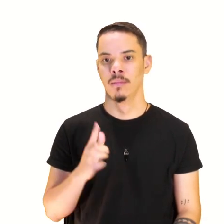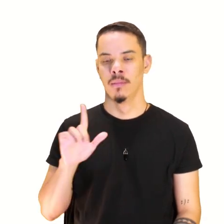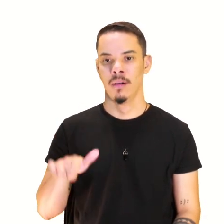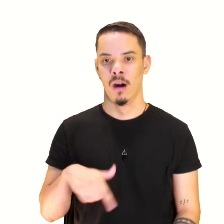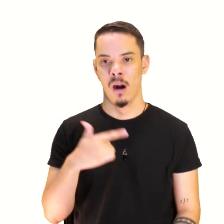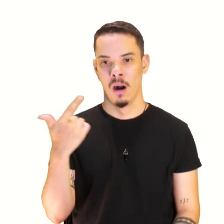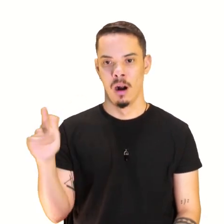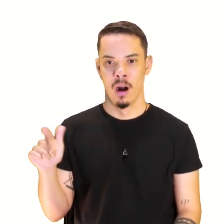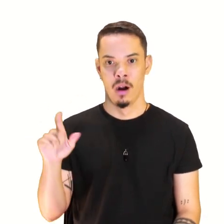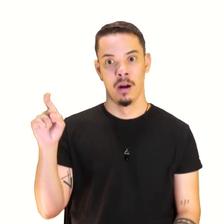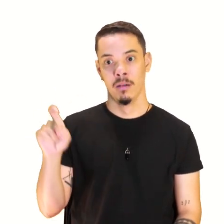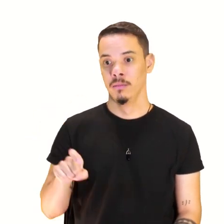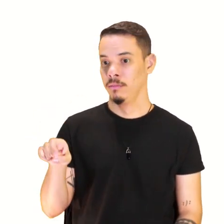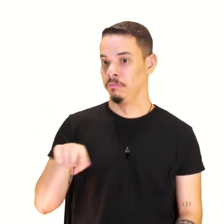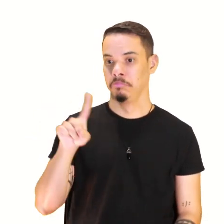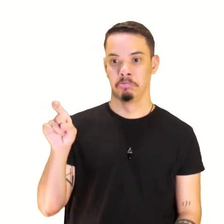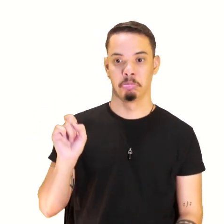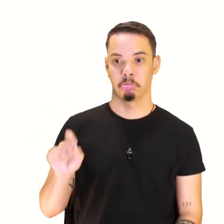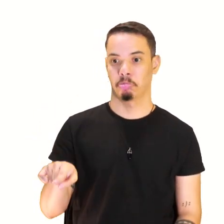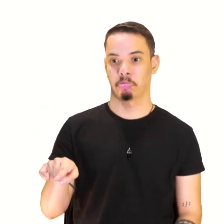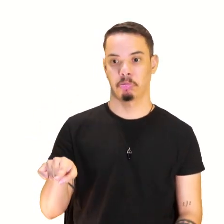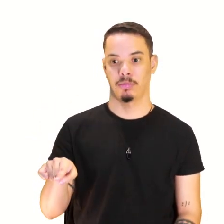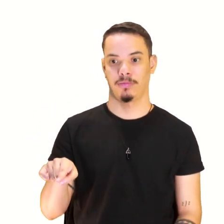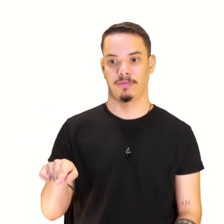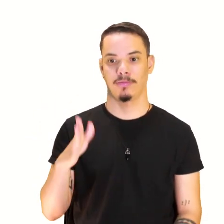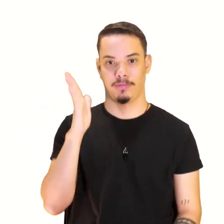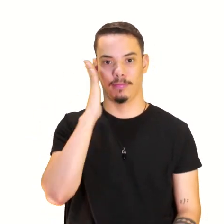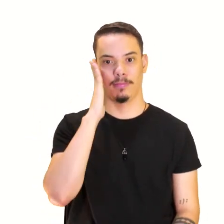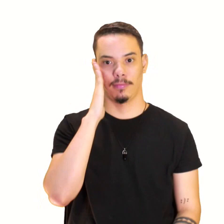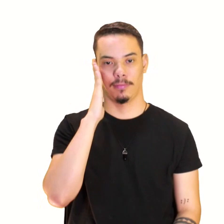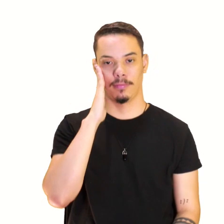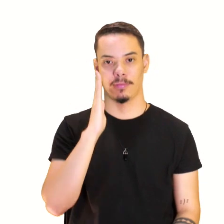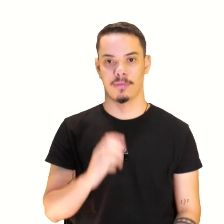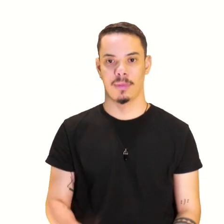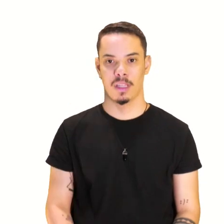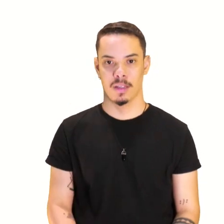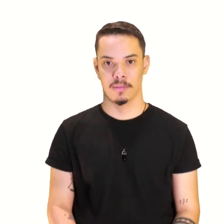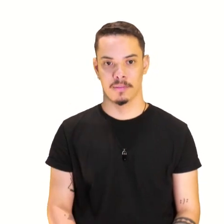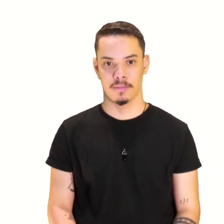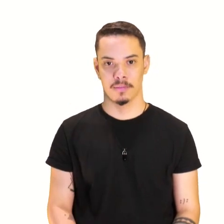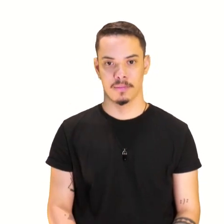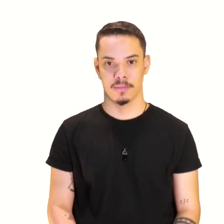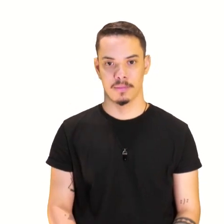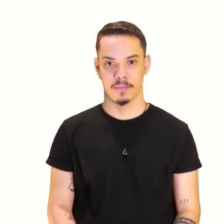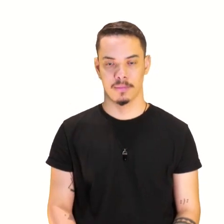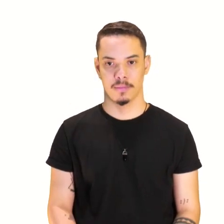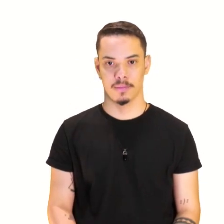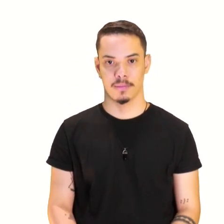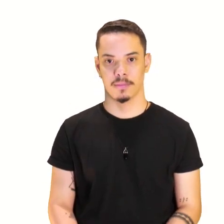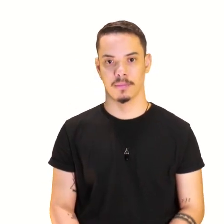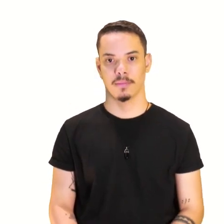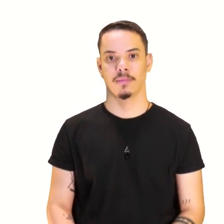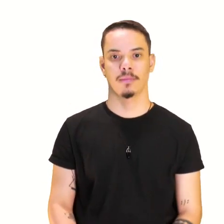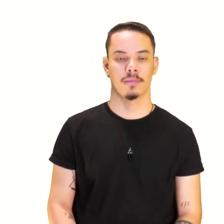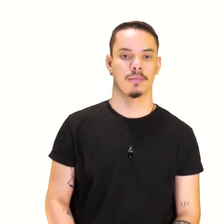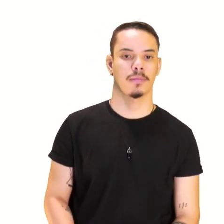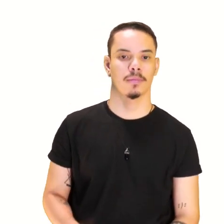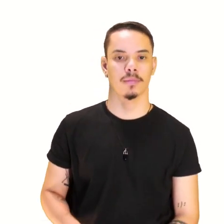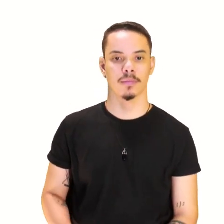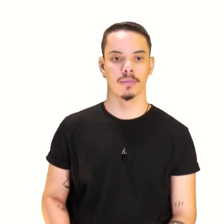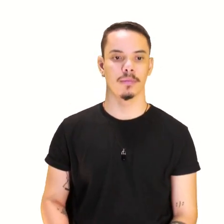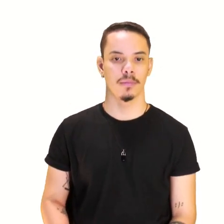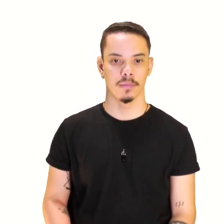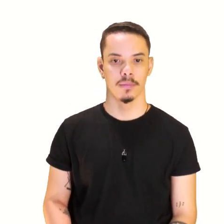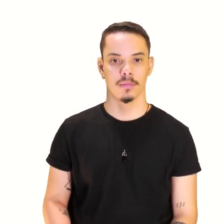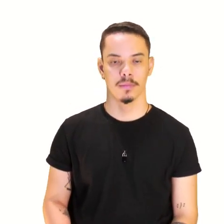outro, x. Quero saber. Aí eles vão dizer, ah, não lembro disso não, então bora lembrar agora. 60